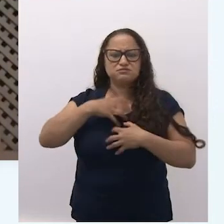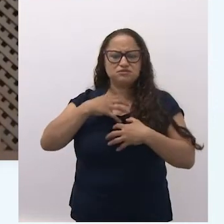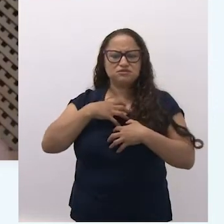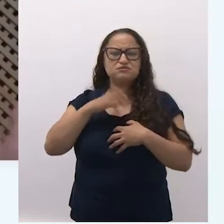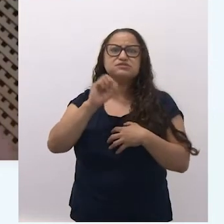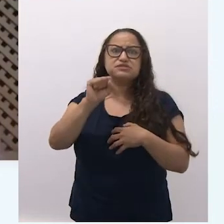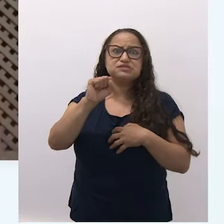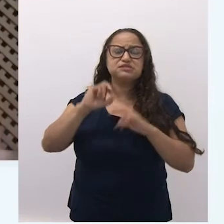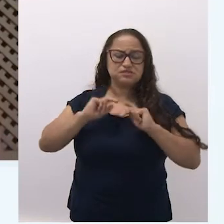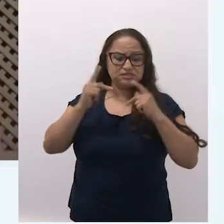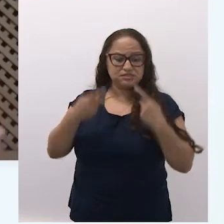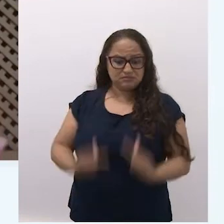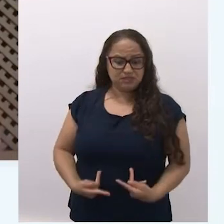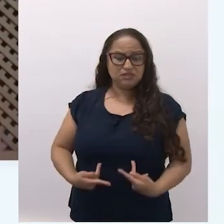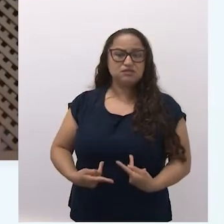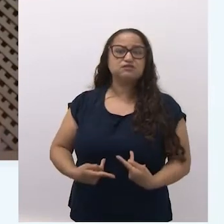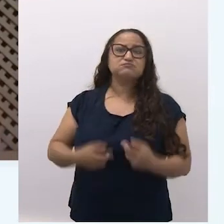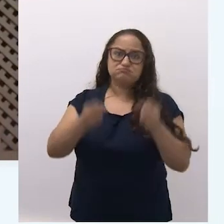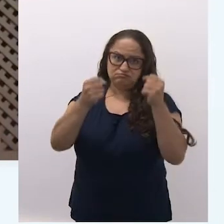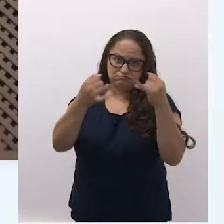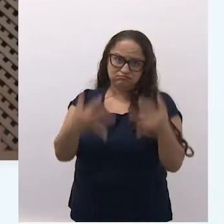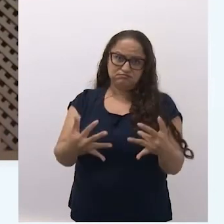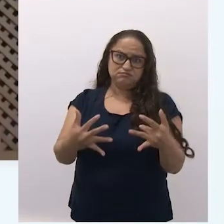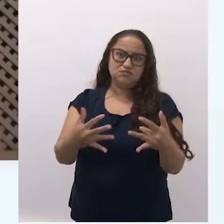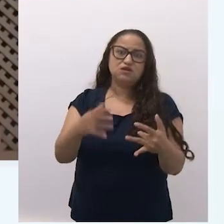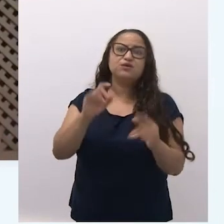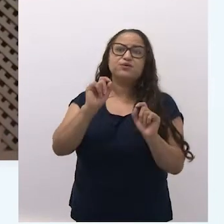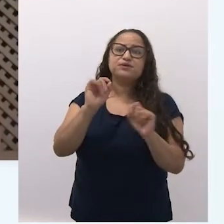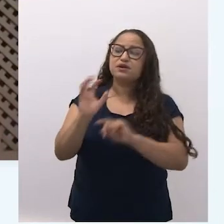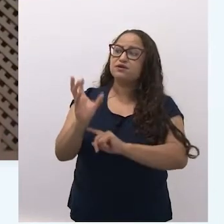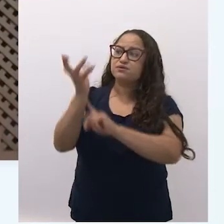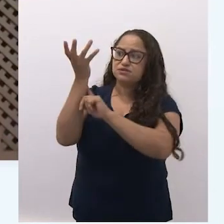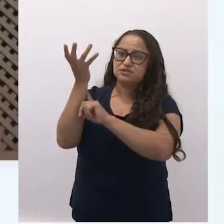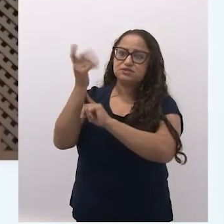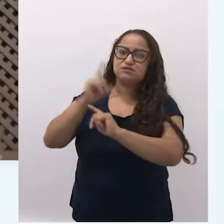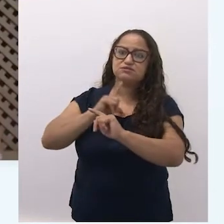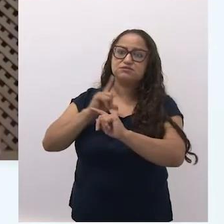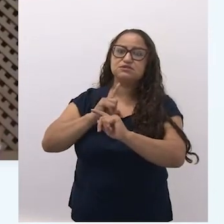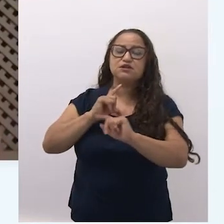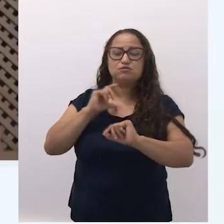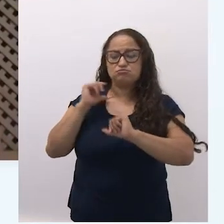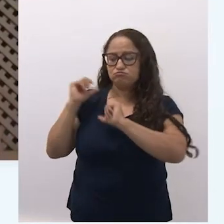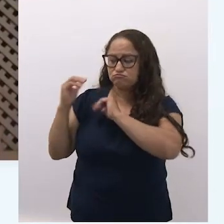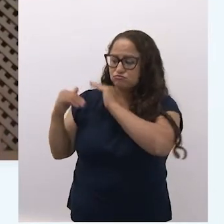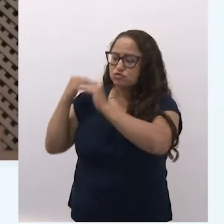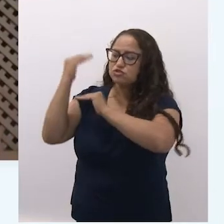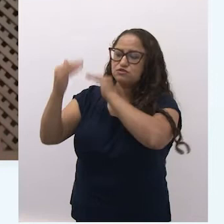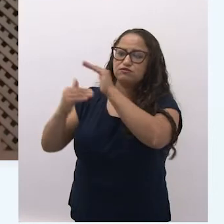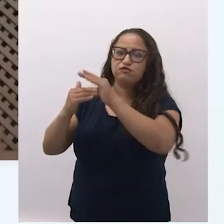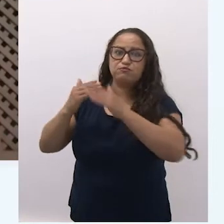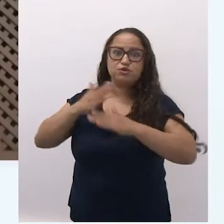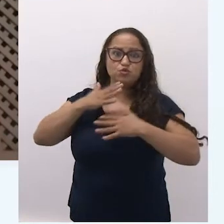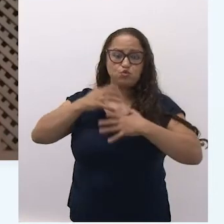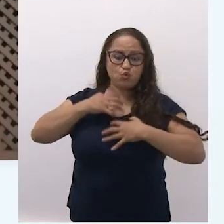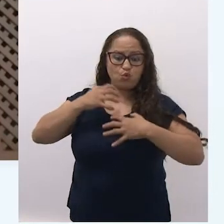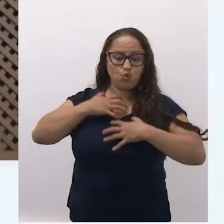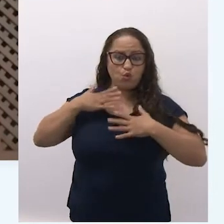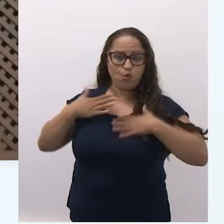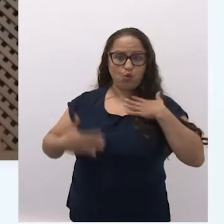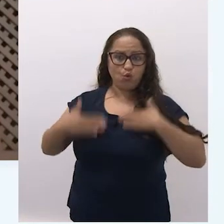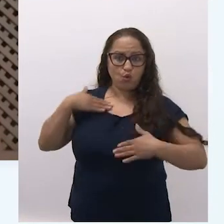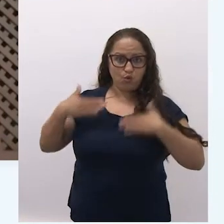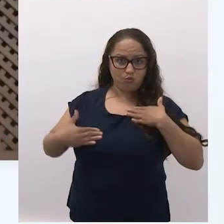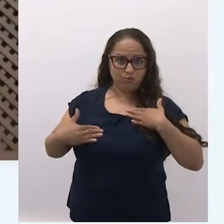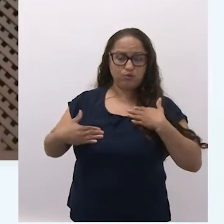hormônios explicam que está acontecendo ali um desenvolvimento físico da criança, explica